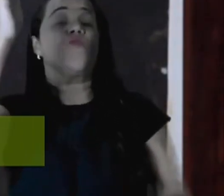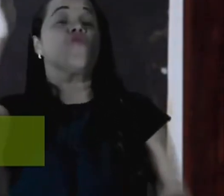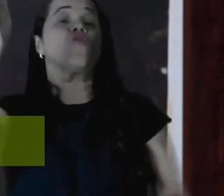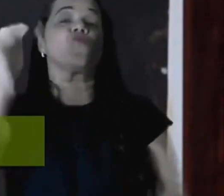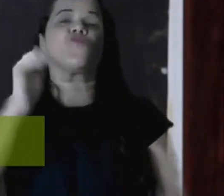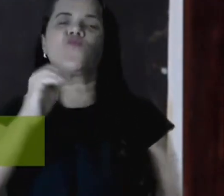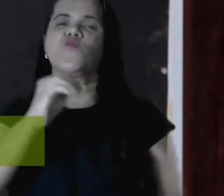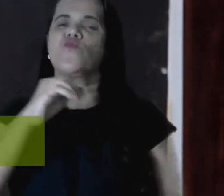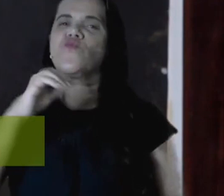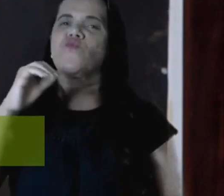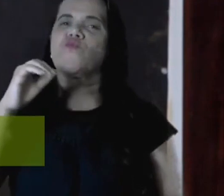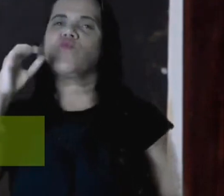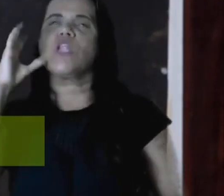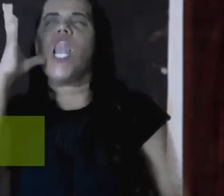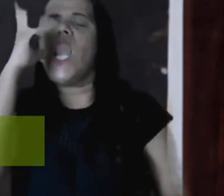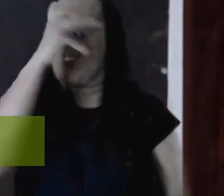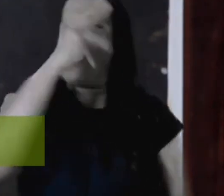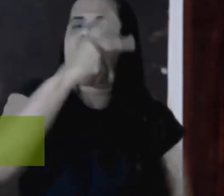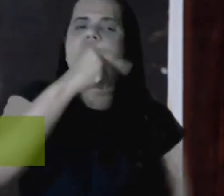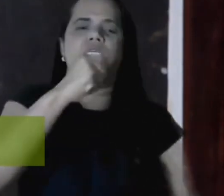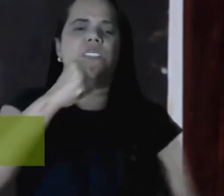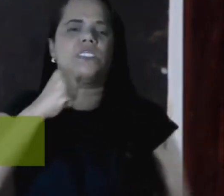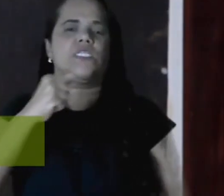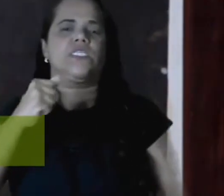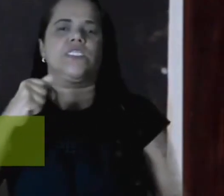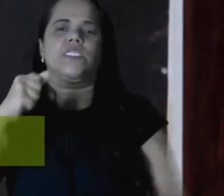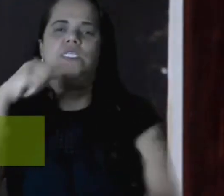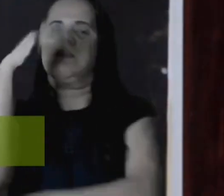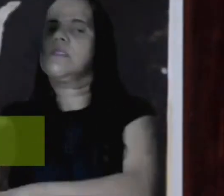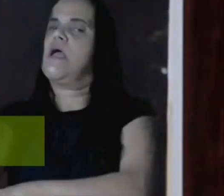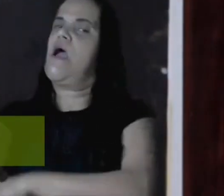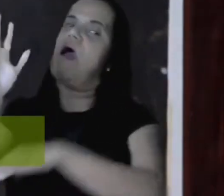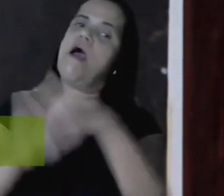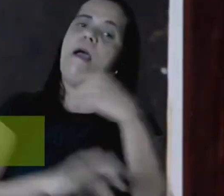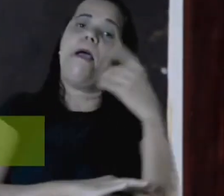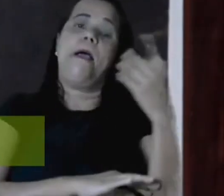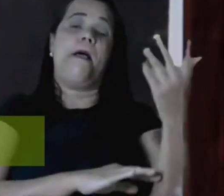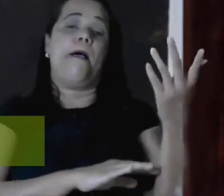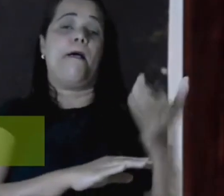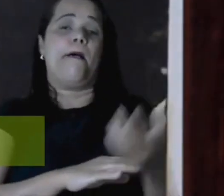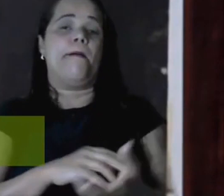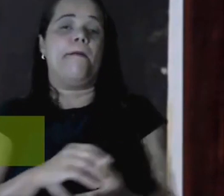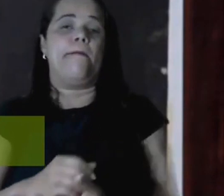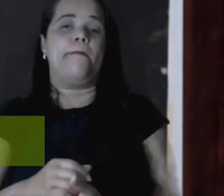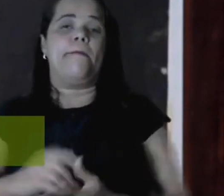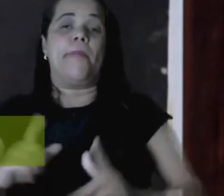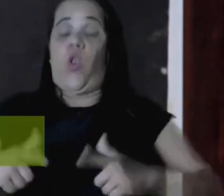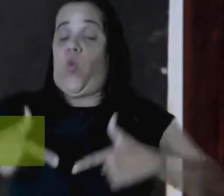que elas têm, pelas lutas desta vida,